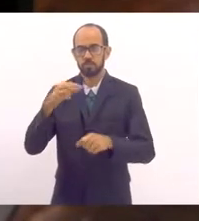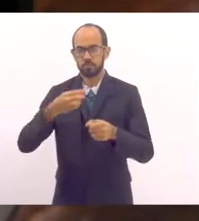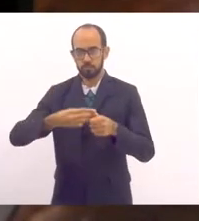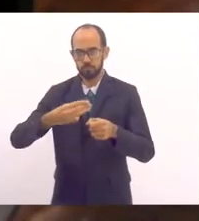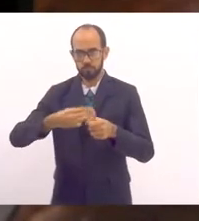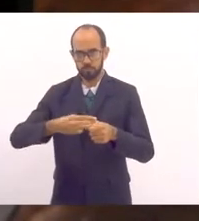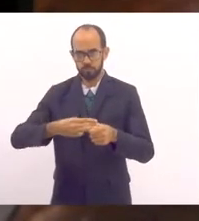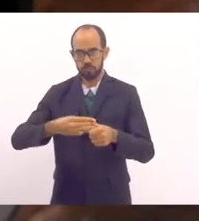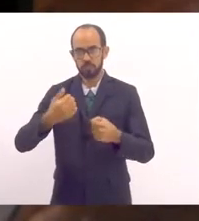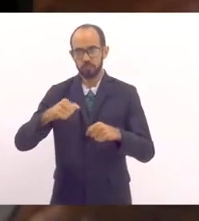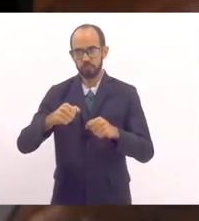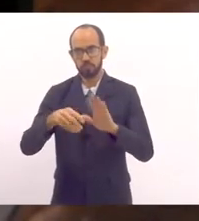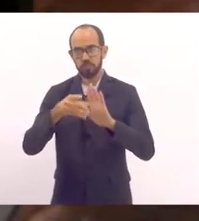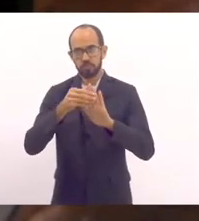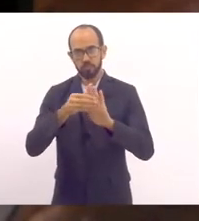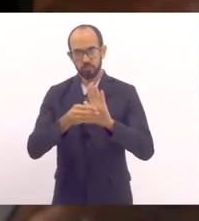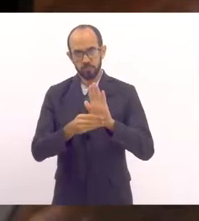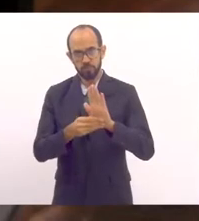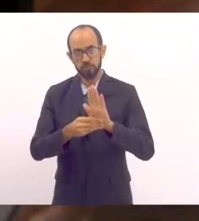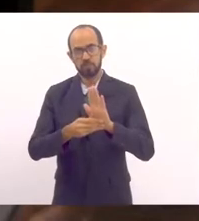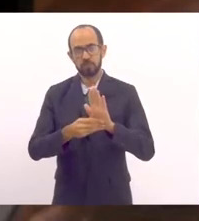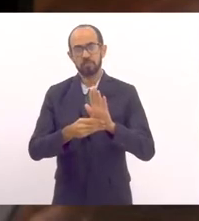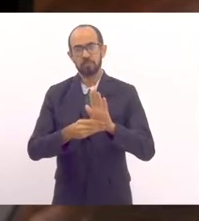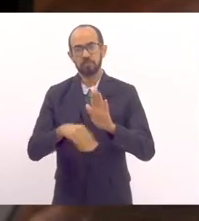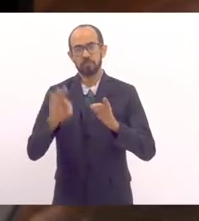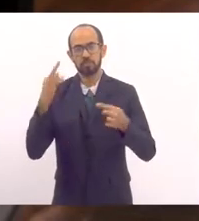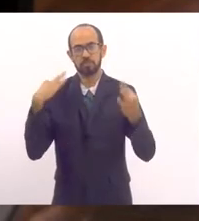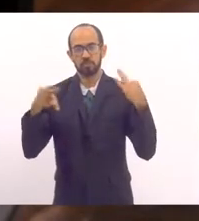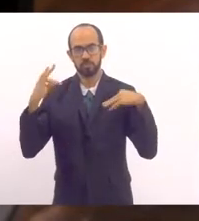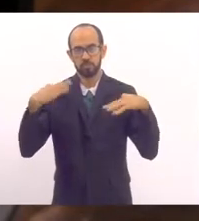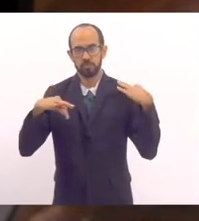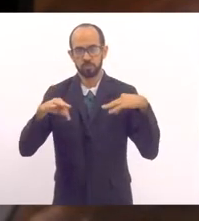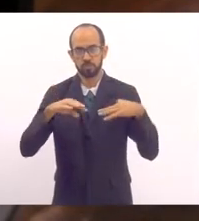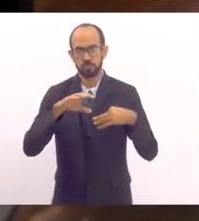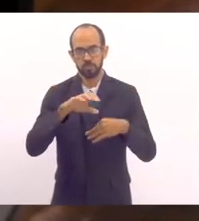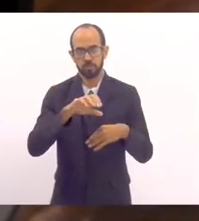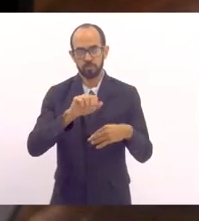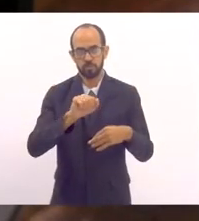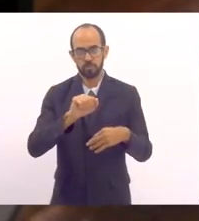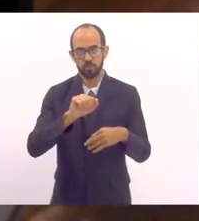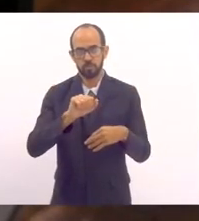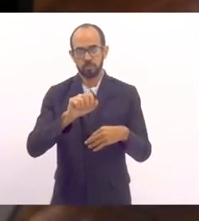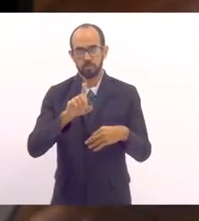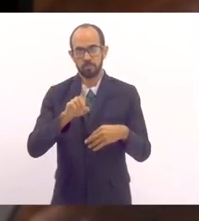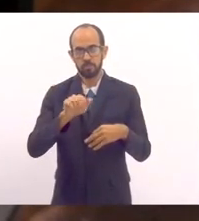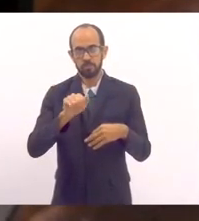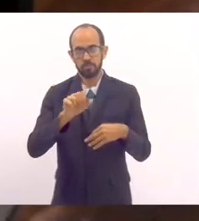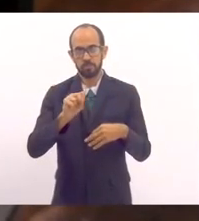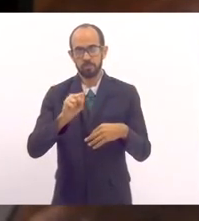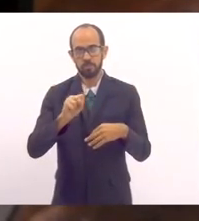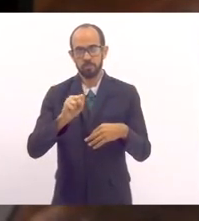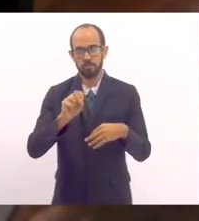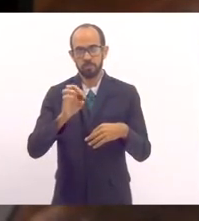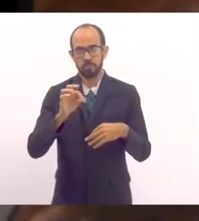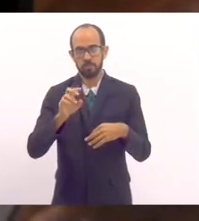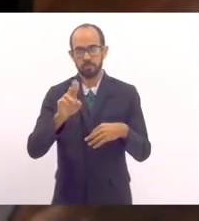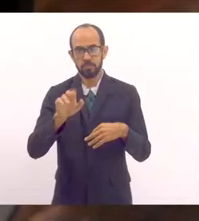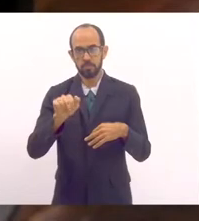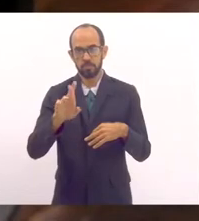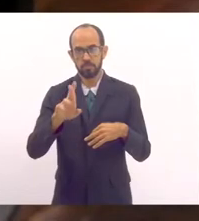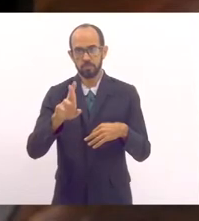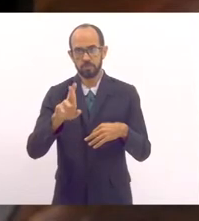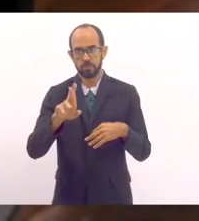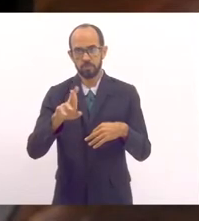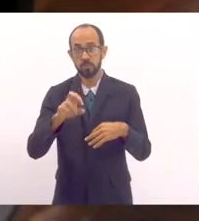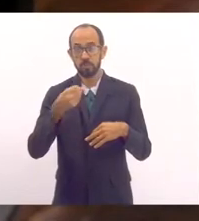ter o CADASTUR, que é o Cadastro de Turismo, os hotéis. Se eles têm, eles passam a ser medidos pela